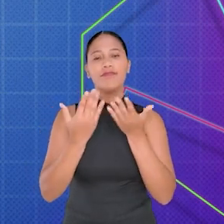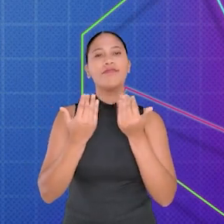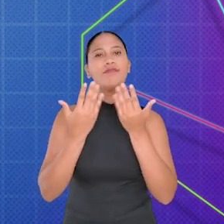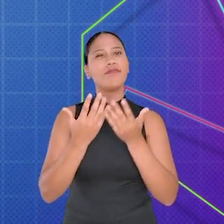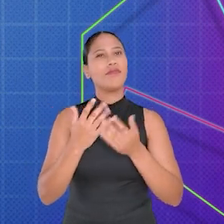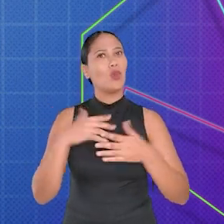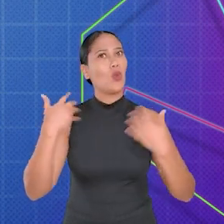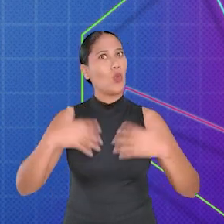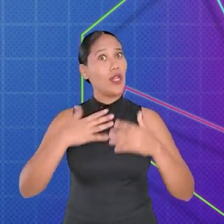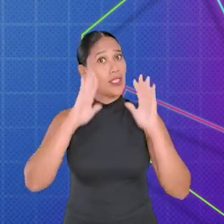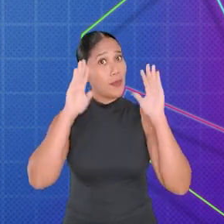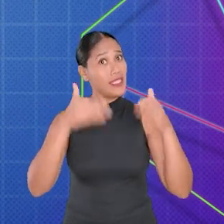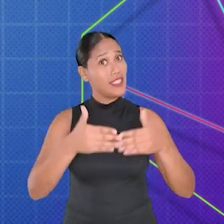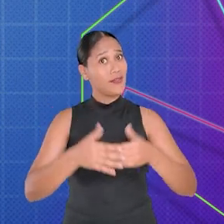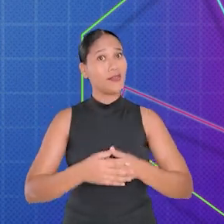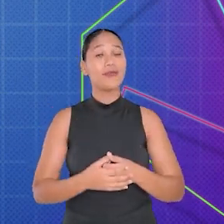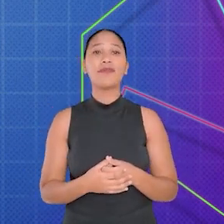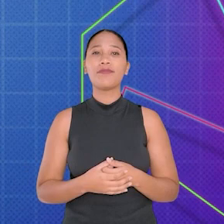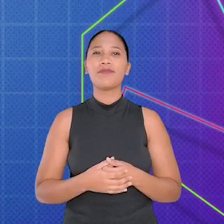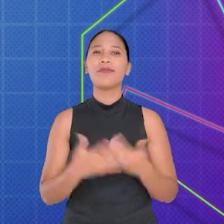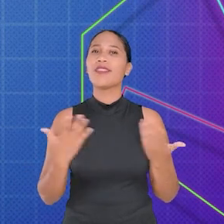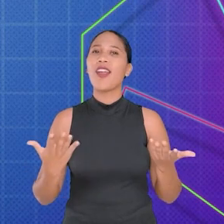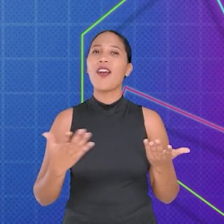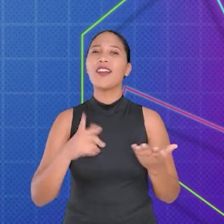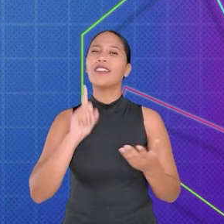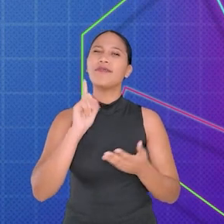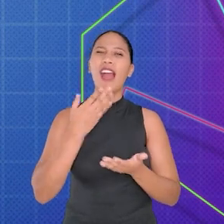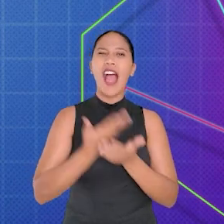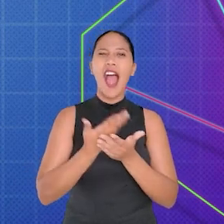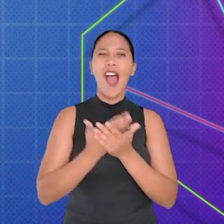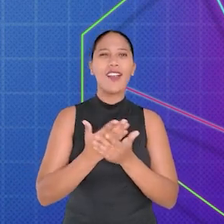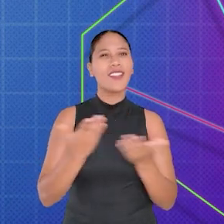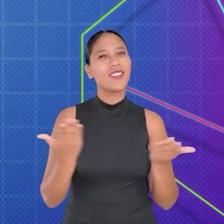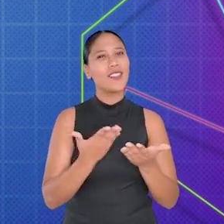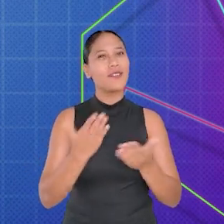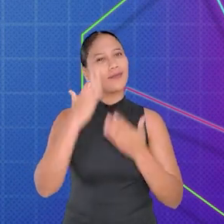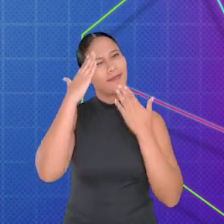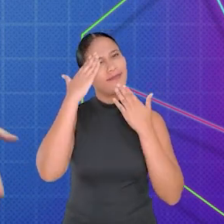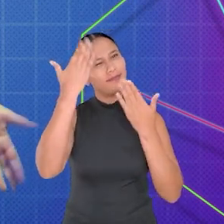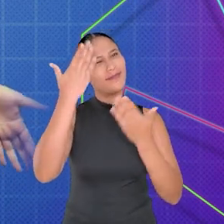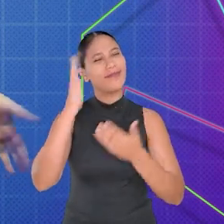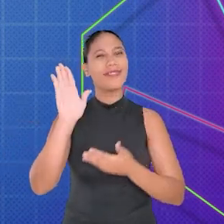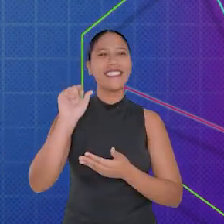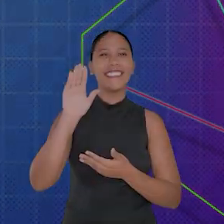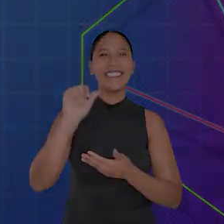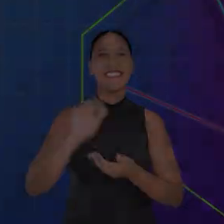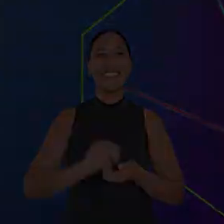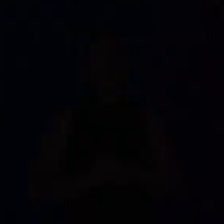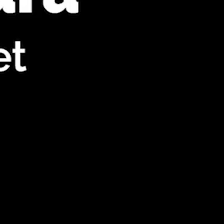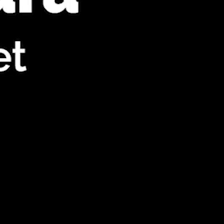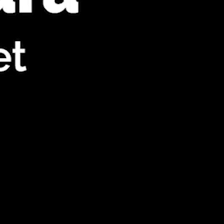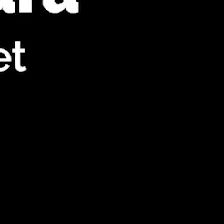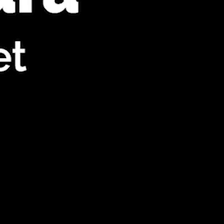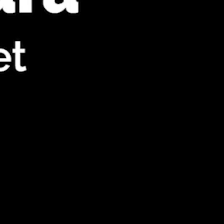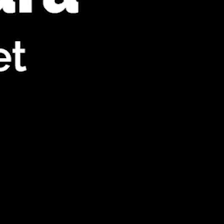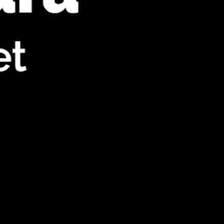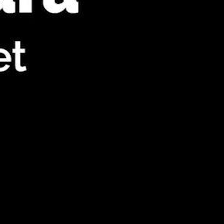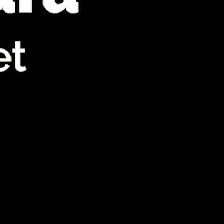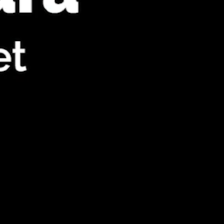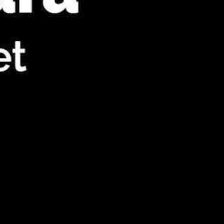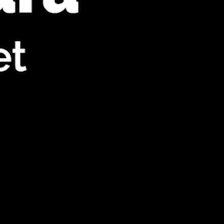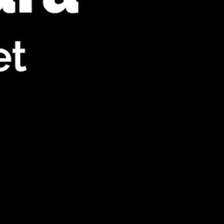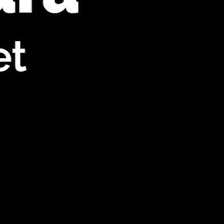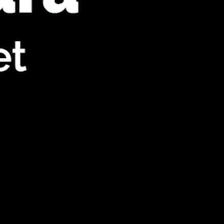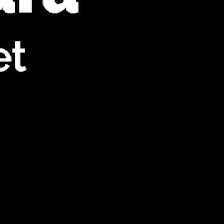desejam transmitir uma atmosfera ou um estilo bem específico. Alunos, essa foi nossa aula de hoje. Muito obrigada! Lei de